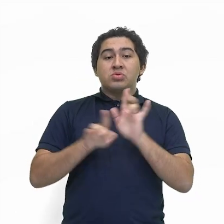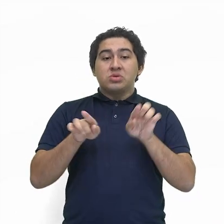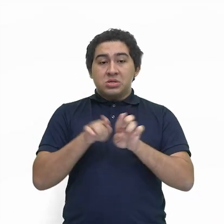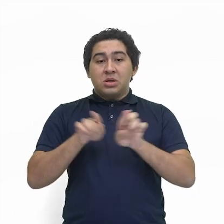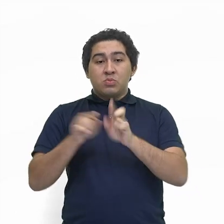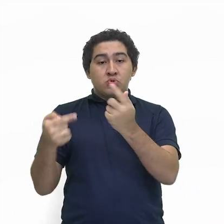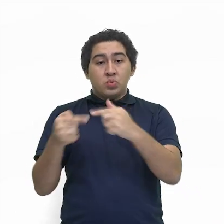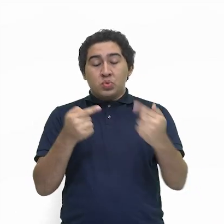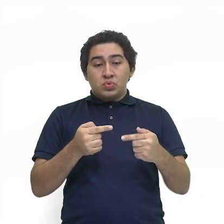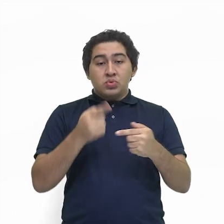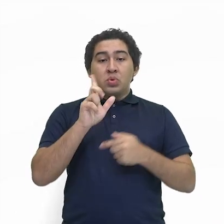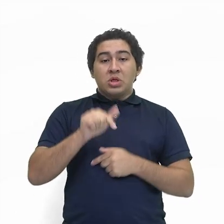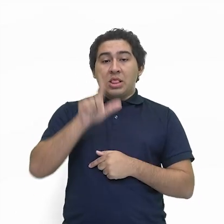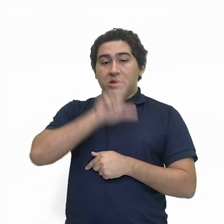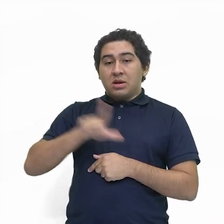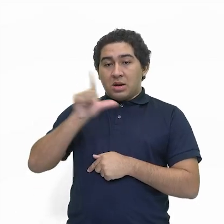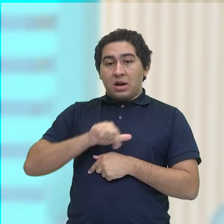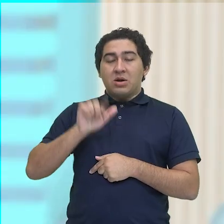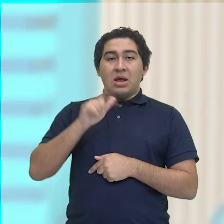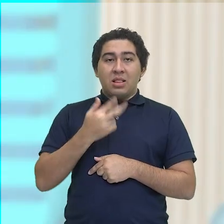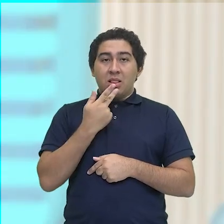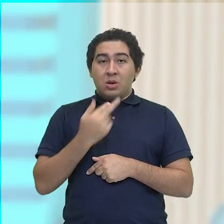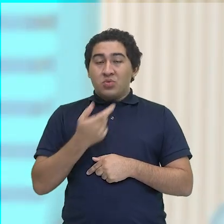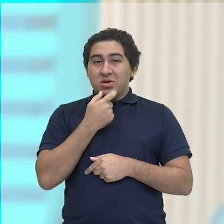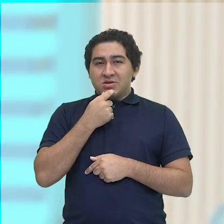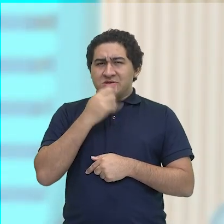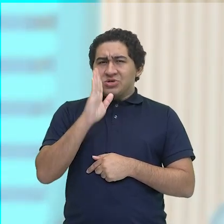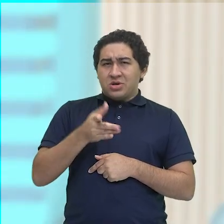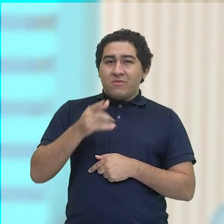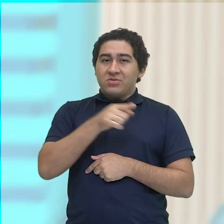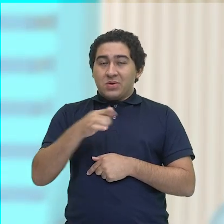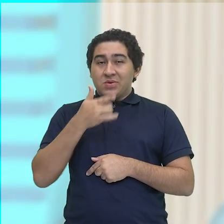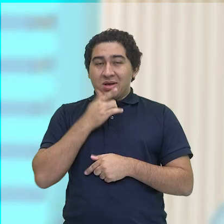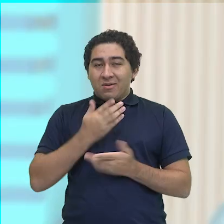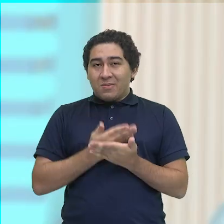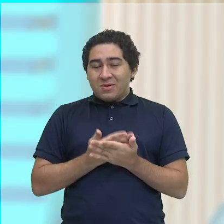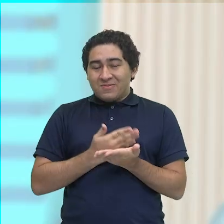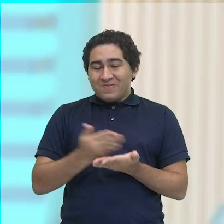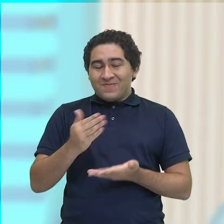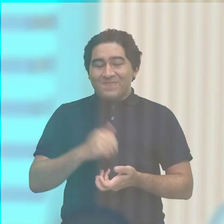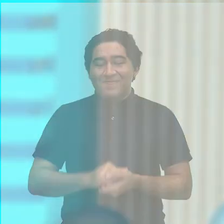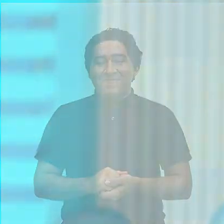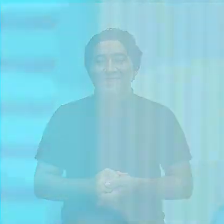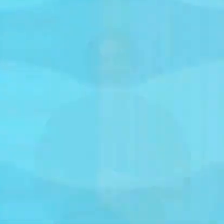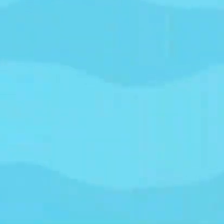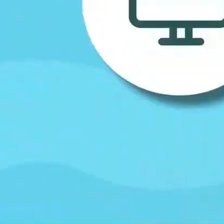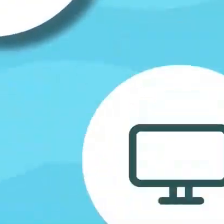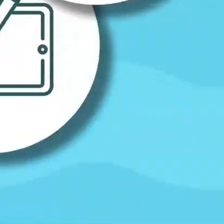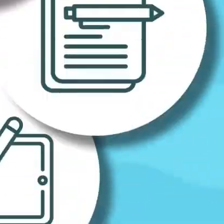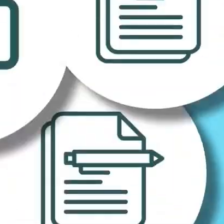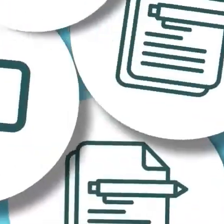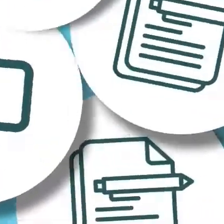língua inglesa. E aí, estão prontos para a aula de hoje? Vamos lá!